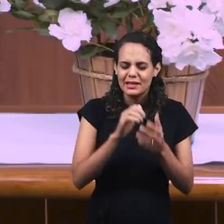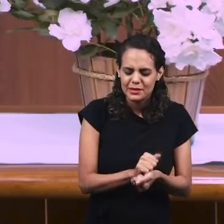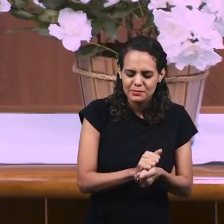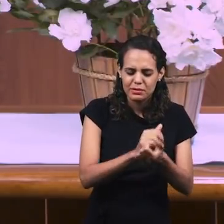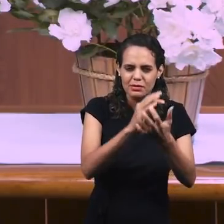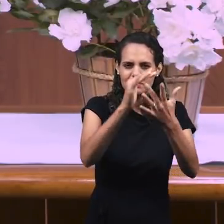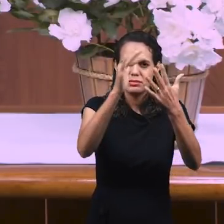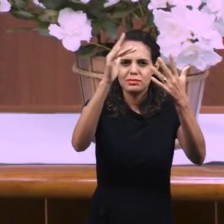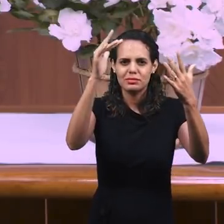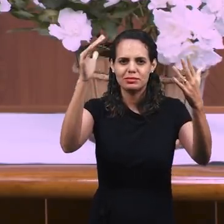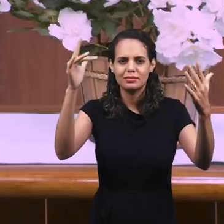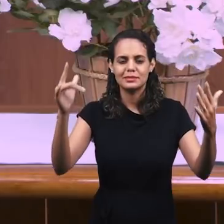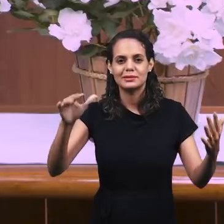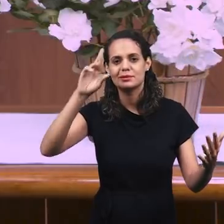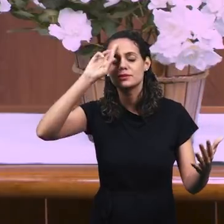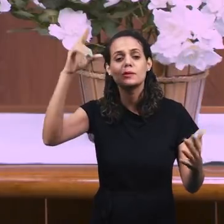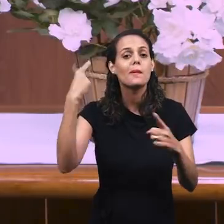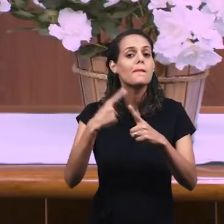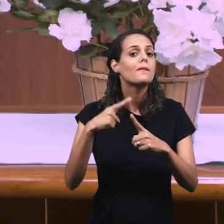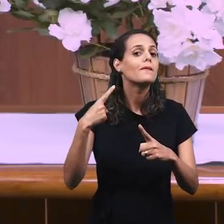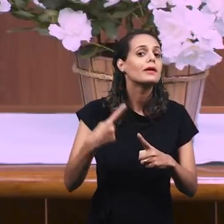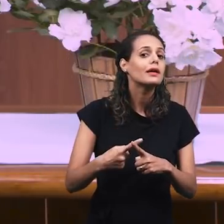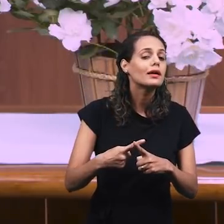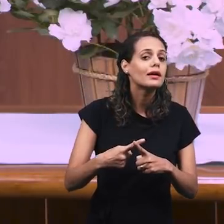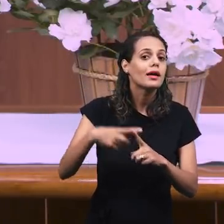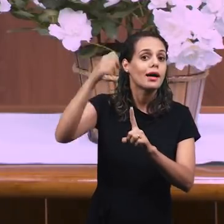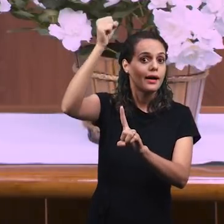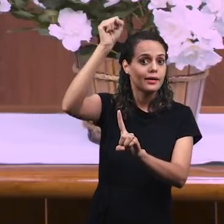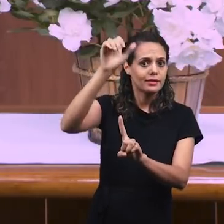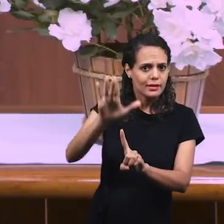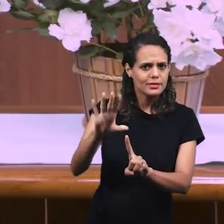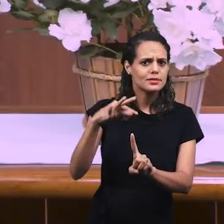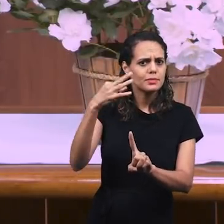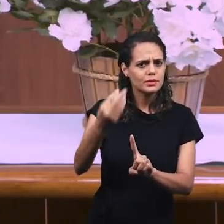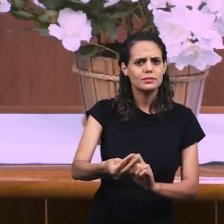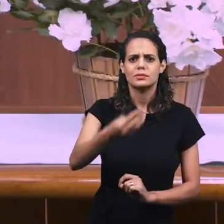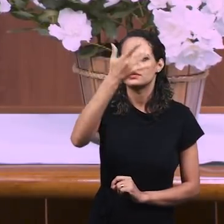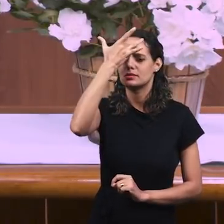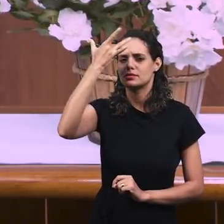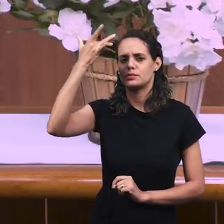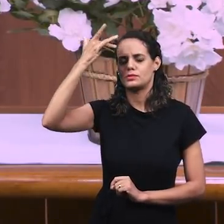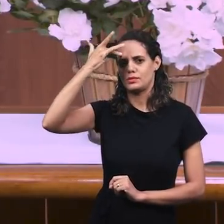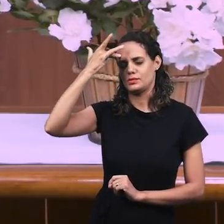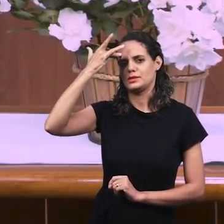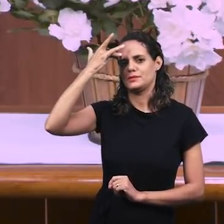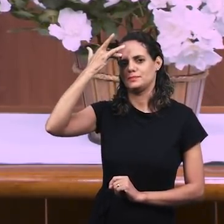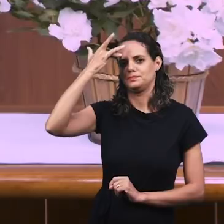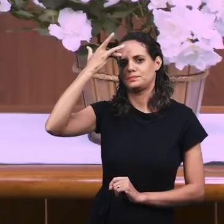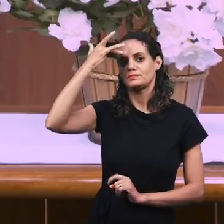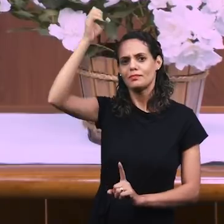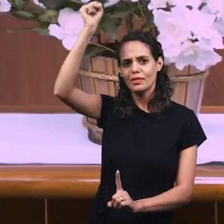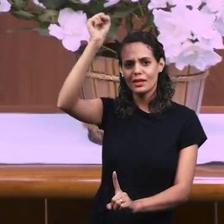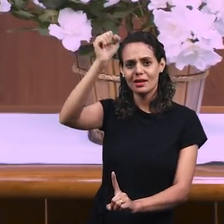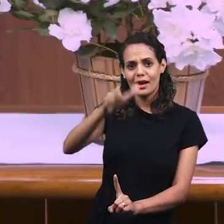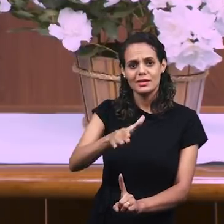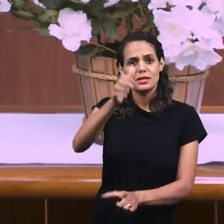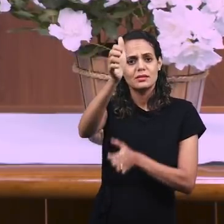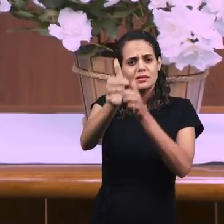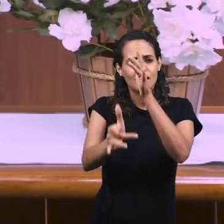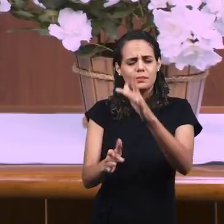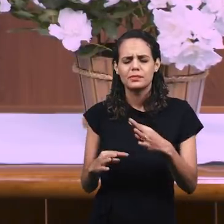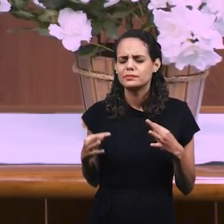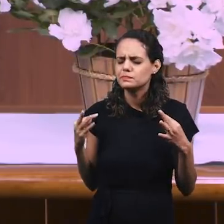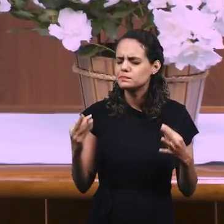toda a casa foi cheia e cada um por quê? Porque a graça é para todos. A graça foi derramada